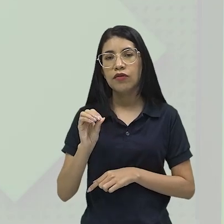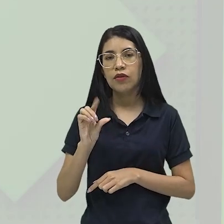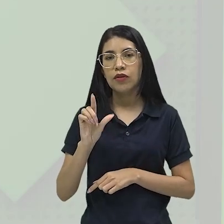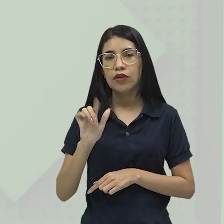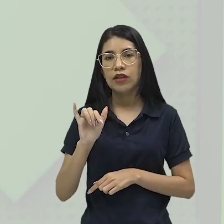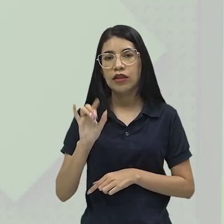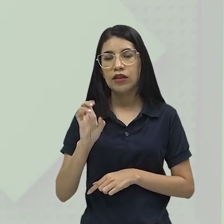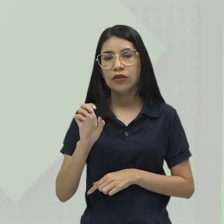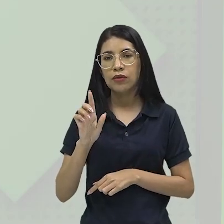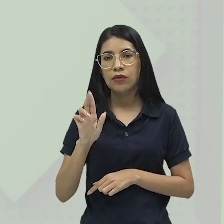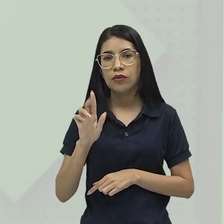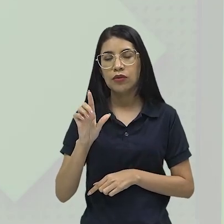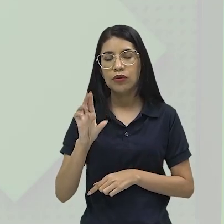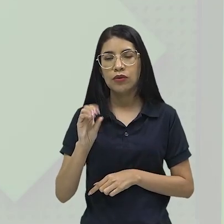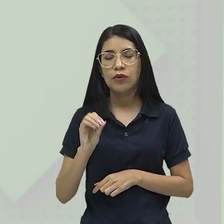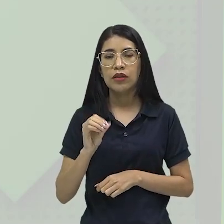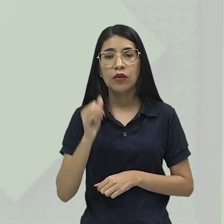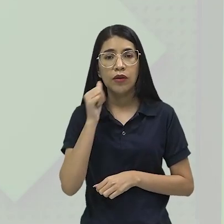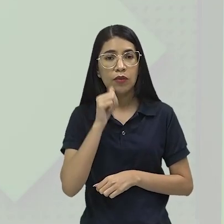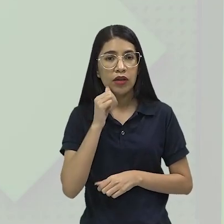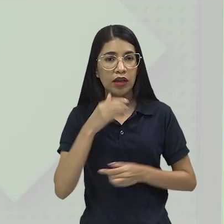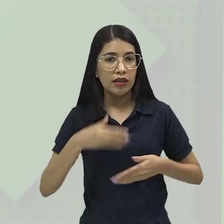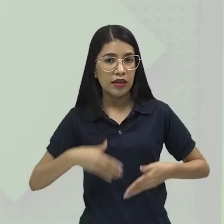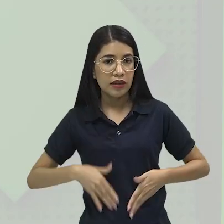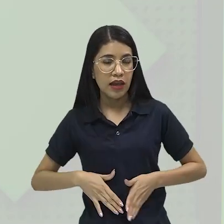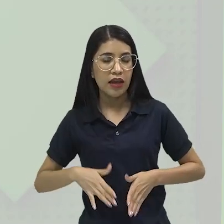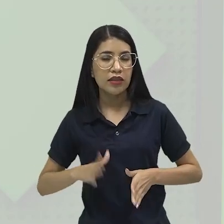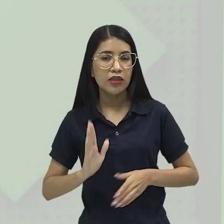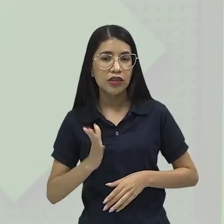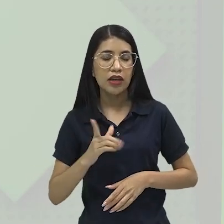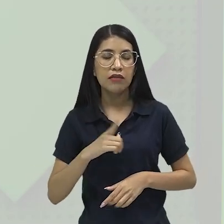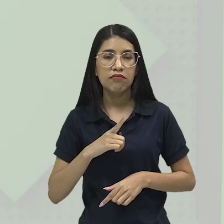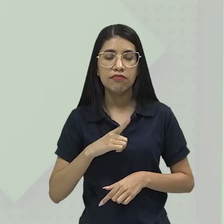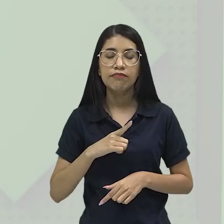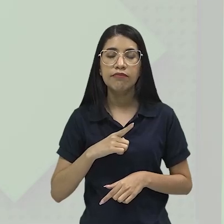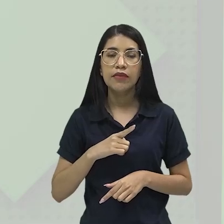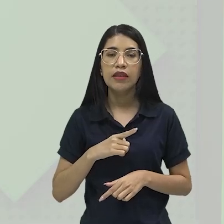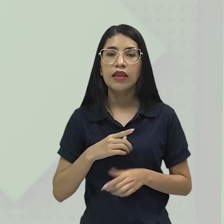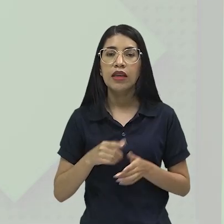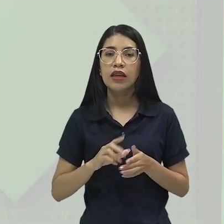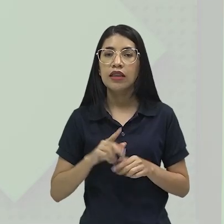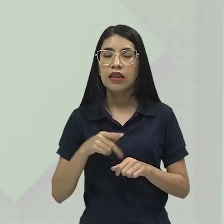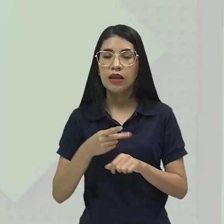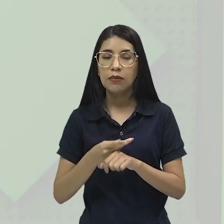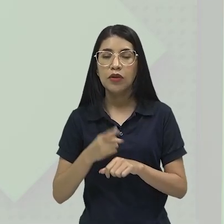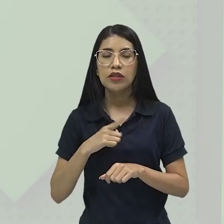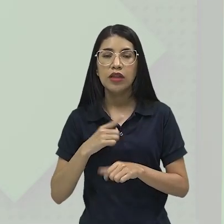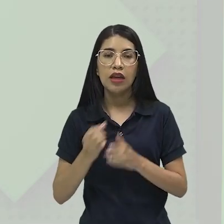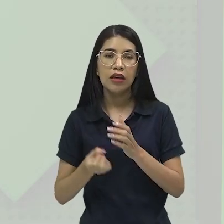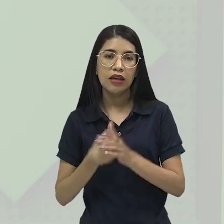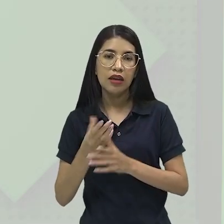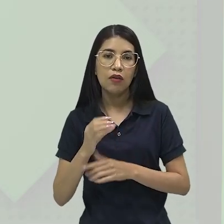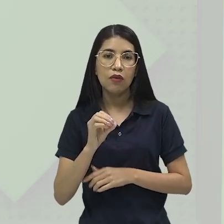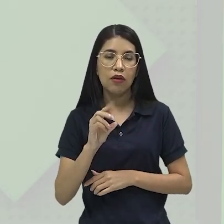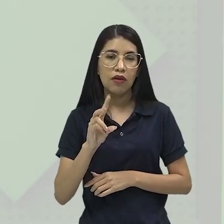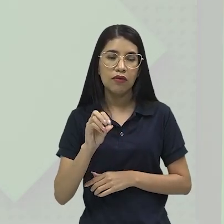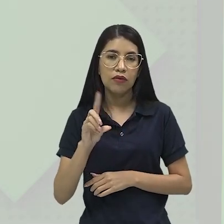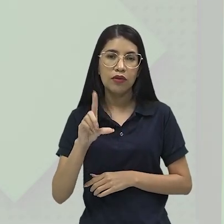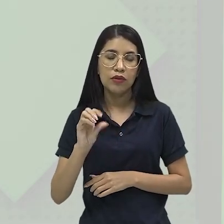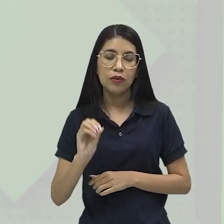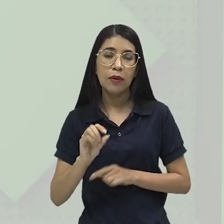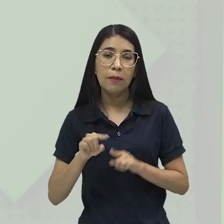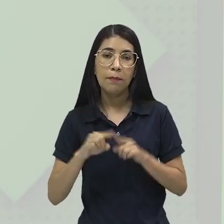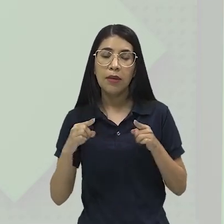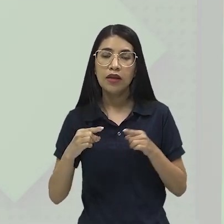a mulher ela já nasce com esses folículos que vão posteriormente dar origem a esses óvulos, mas eles só